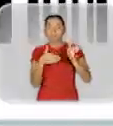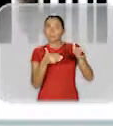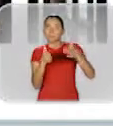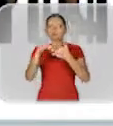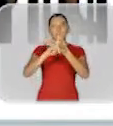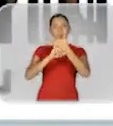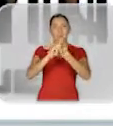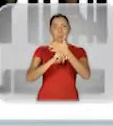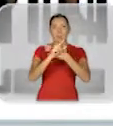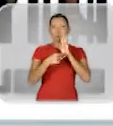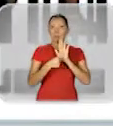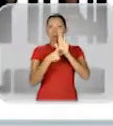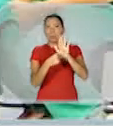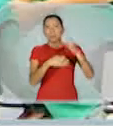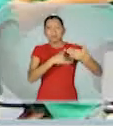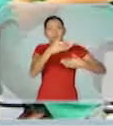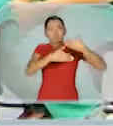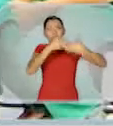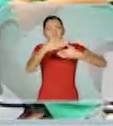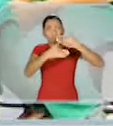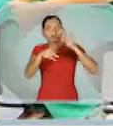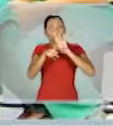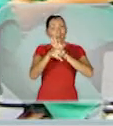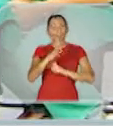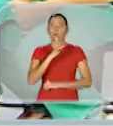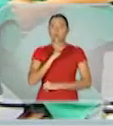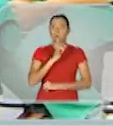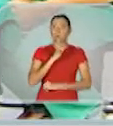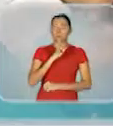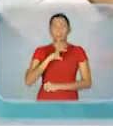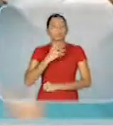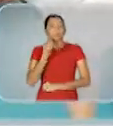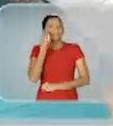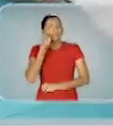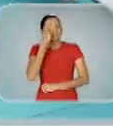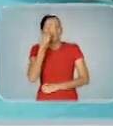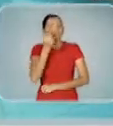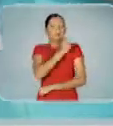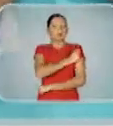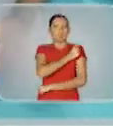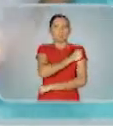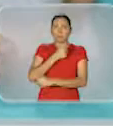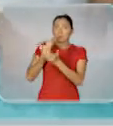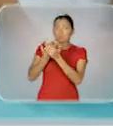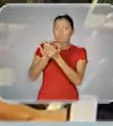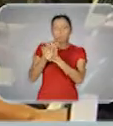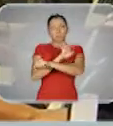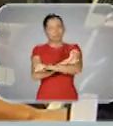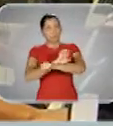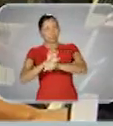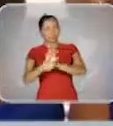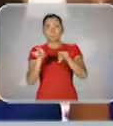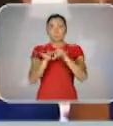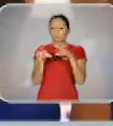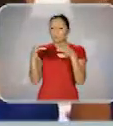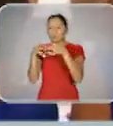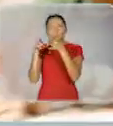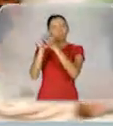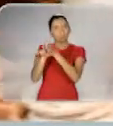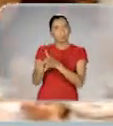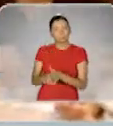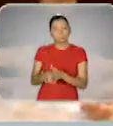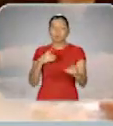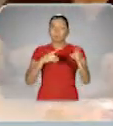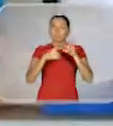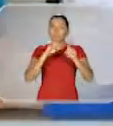foi a proposta do Caminhos da UEPA, que mostra o processo de construção do conhecimento vivenciado pelos alunos em aulas, estágios,